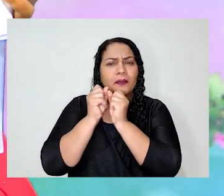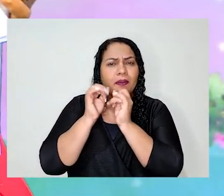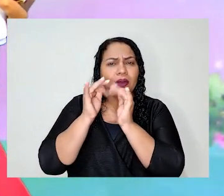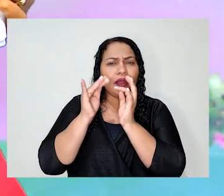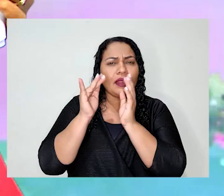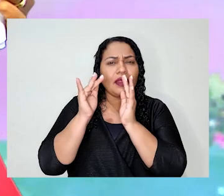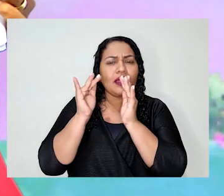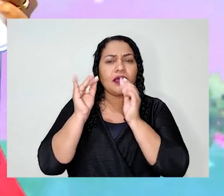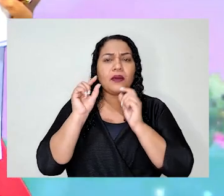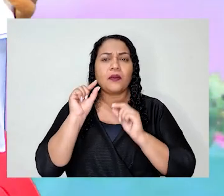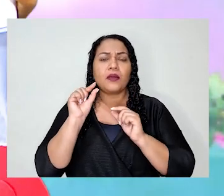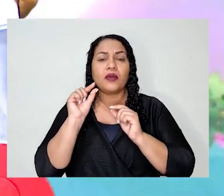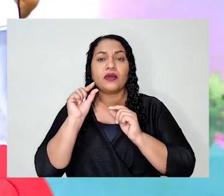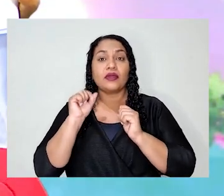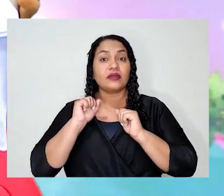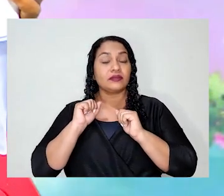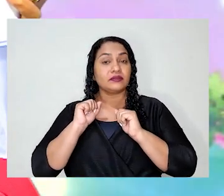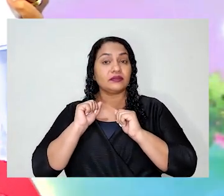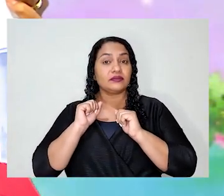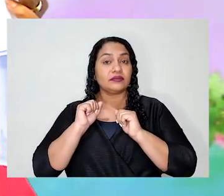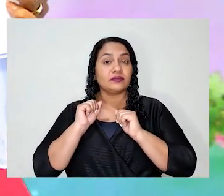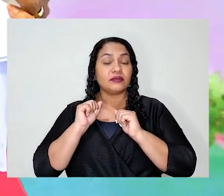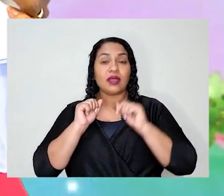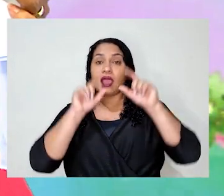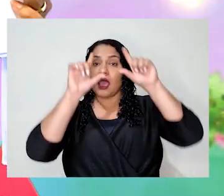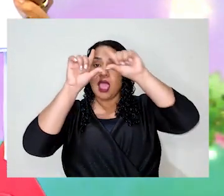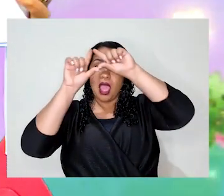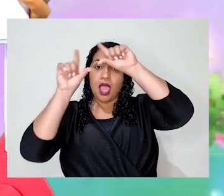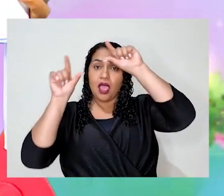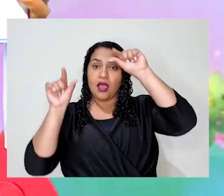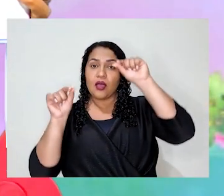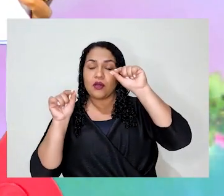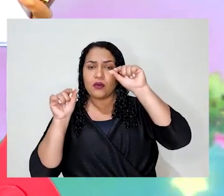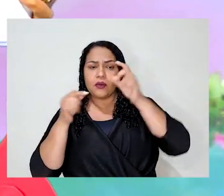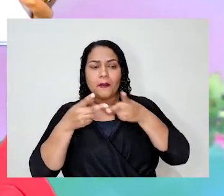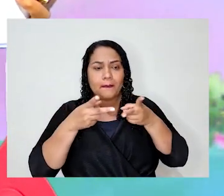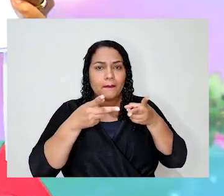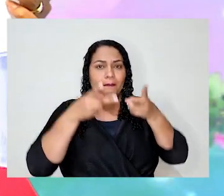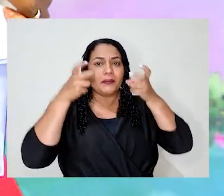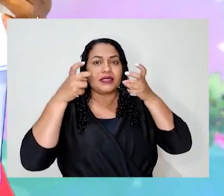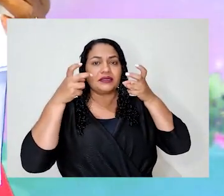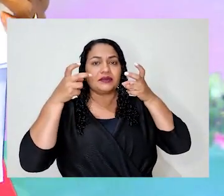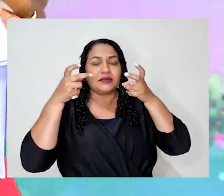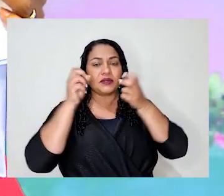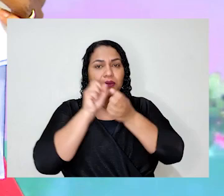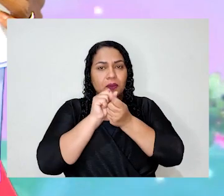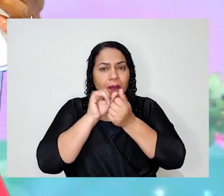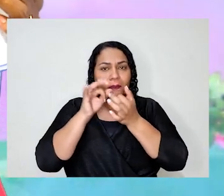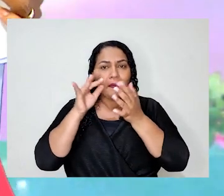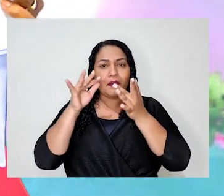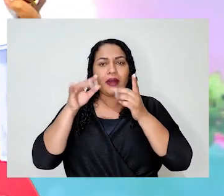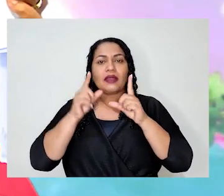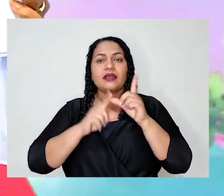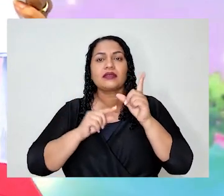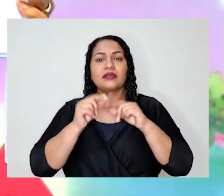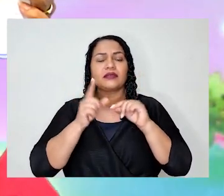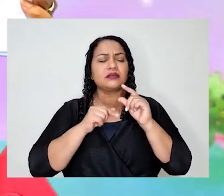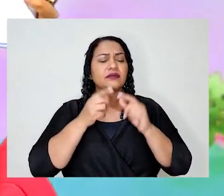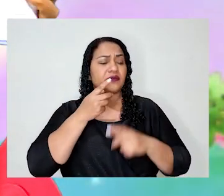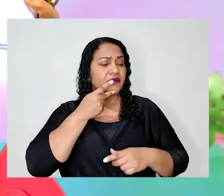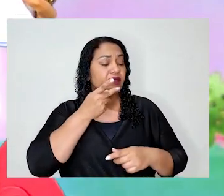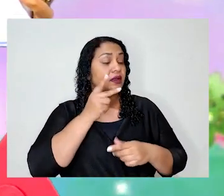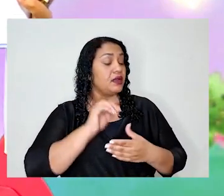um pouquinho, o suficiente para a lua ver o brilho da estrelinha e